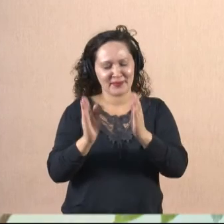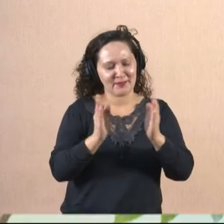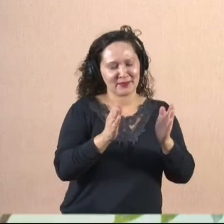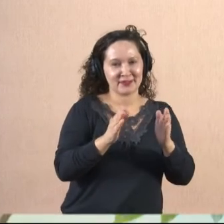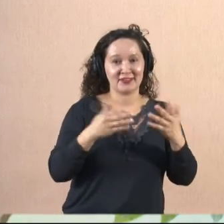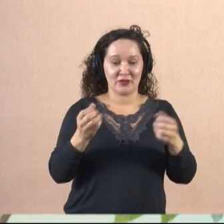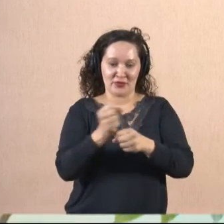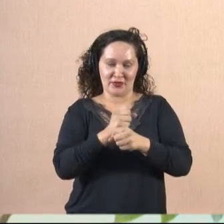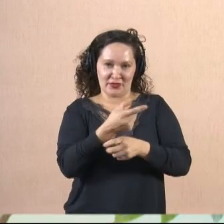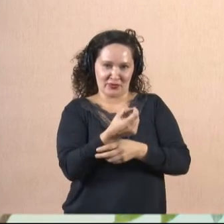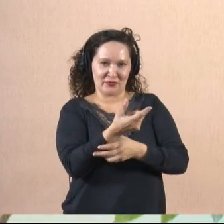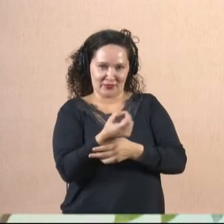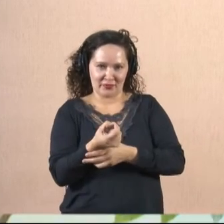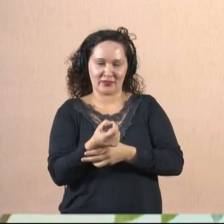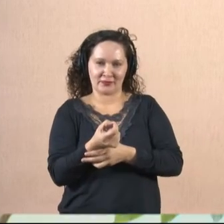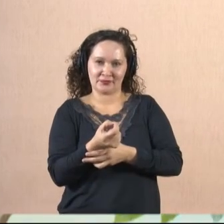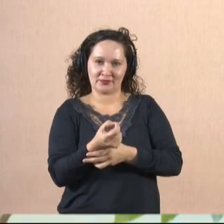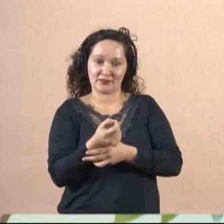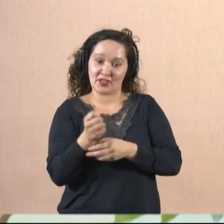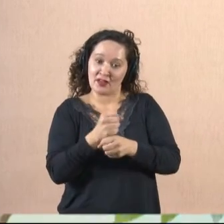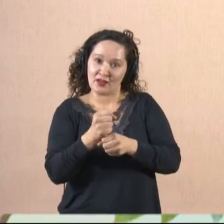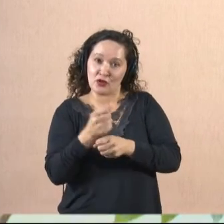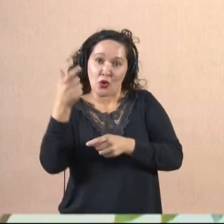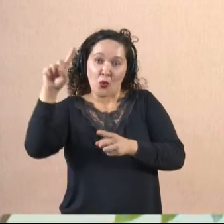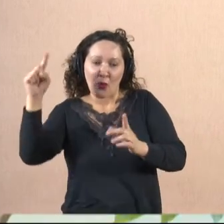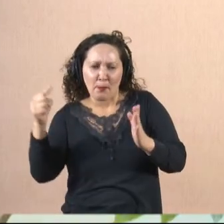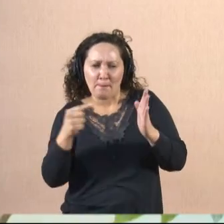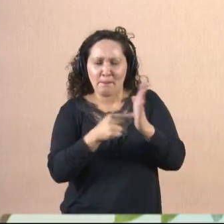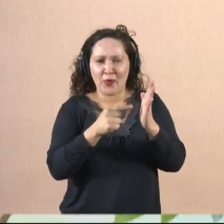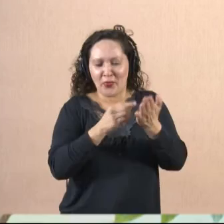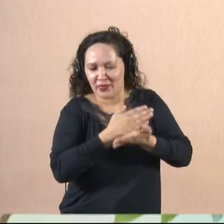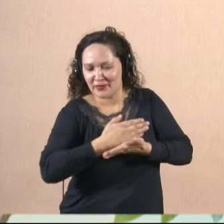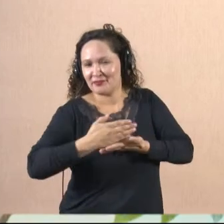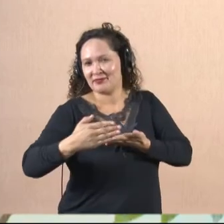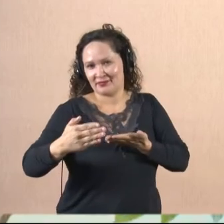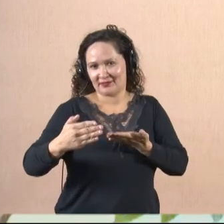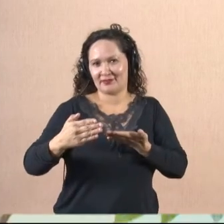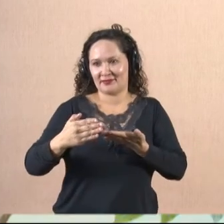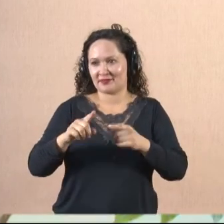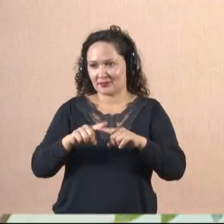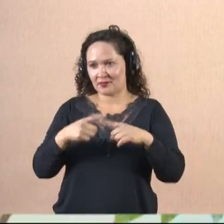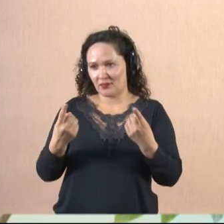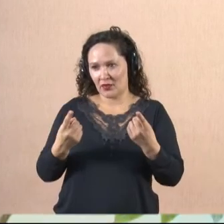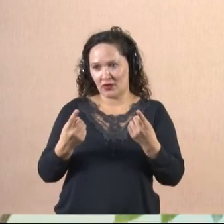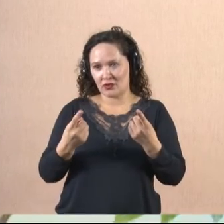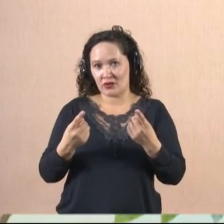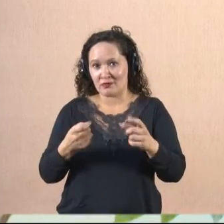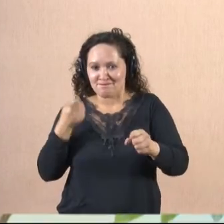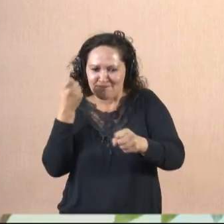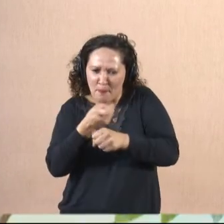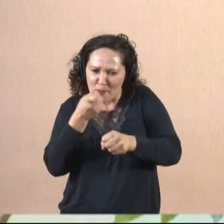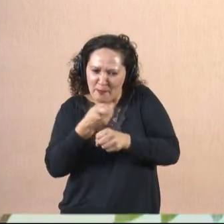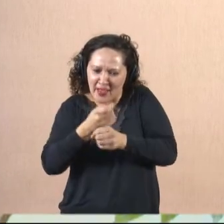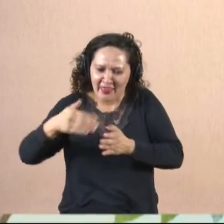precisa mexer este ano ambiente cliente série a outro ponto da partida mais uma pedra